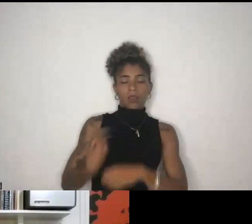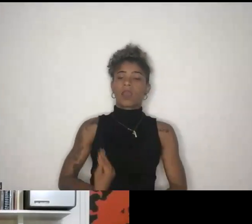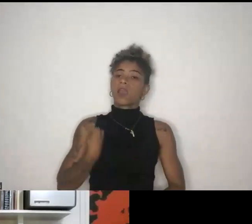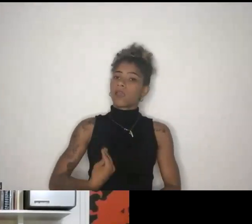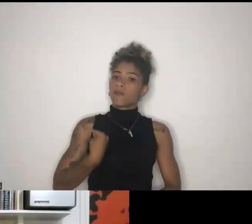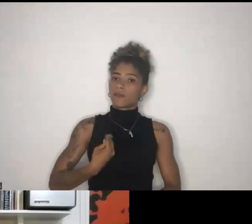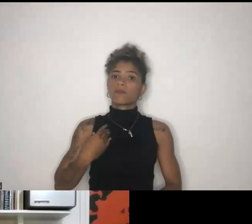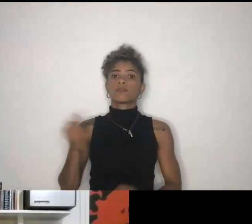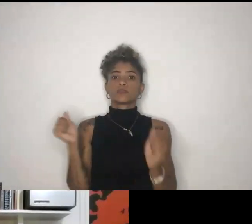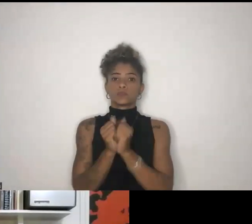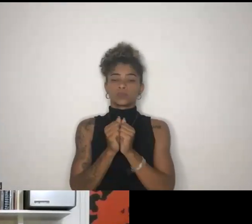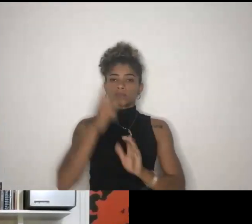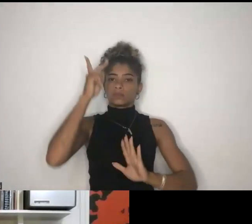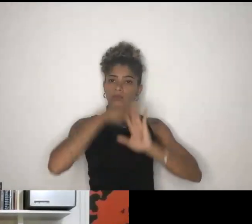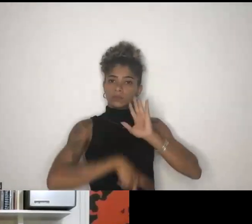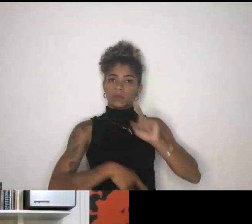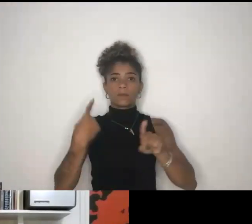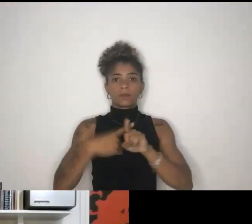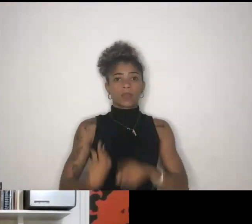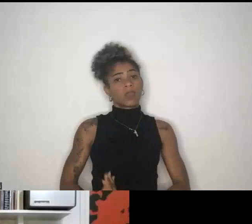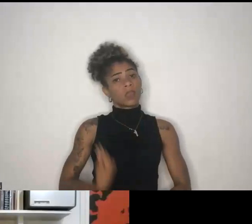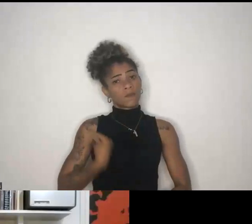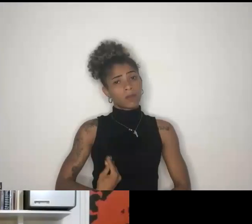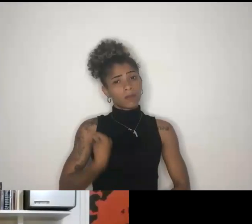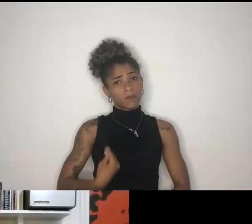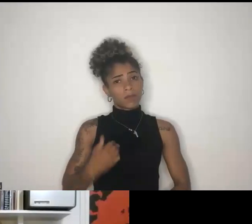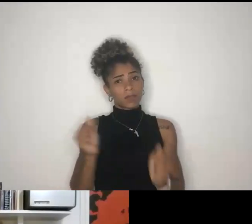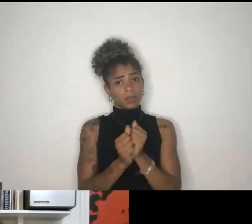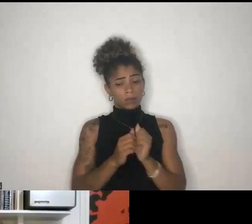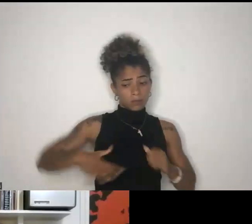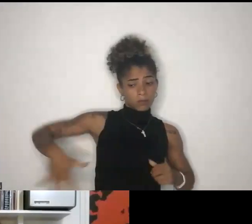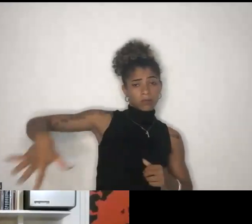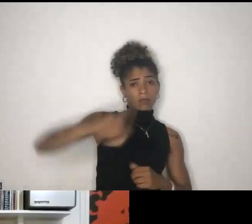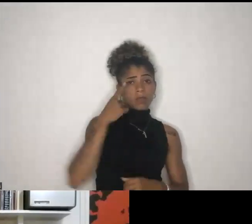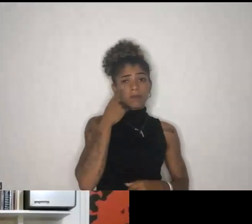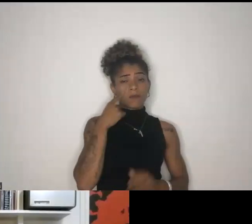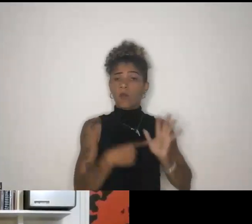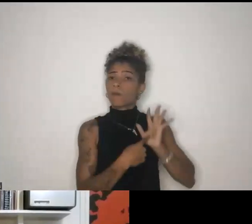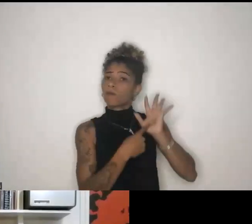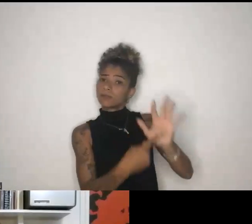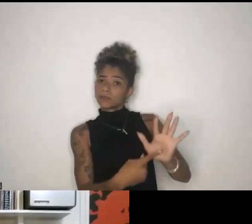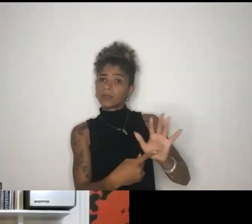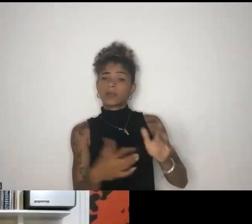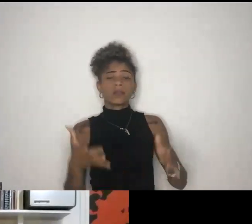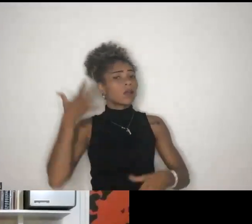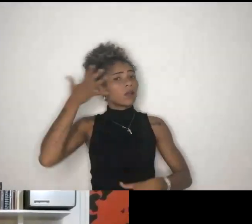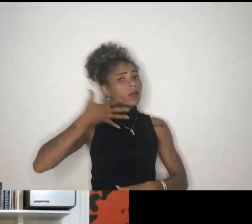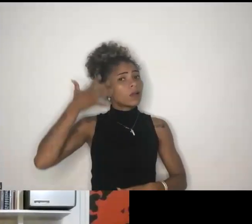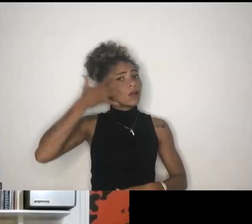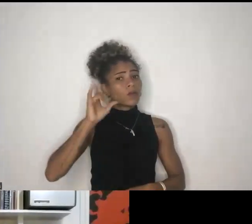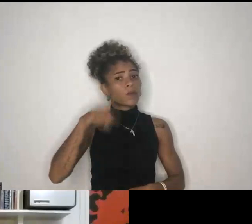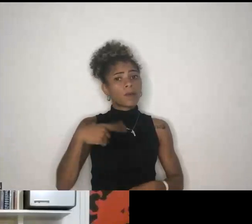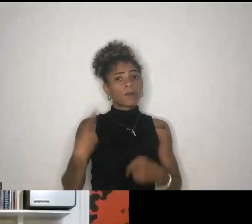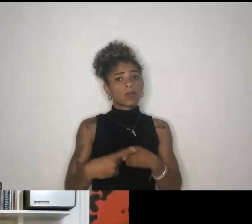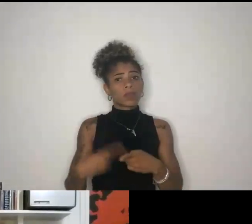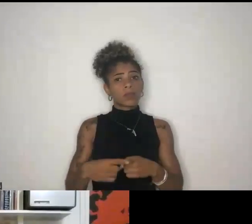do projeto assim porque eu vivi muito dentro dos ateliês você viu lá eu mostrei na palestra aqueles slides não é à toa porque eu tava